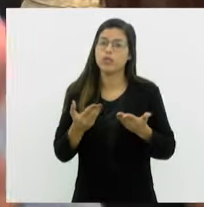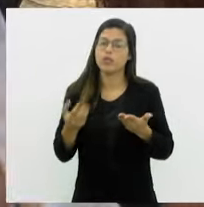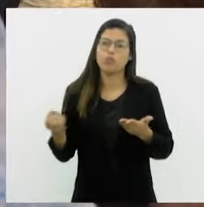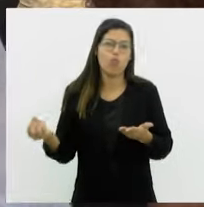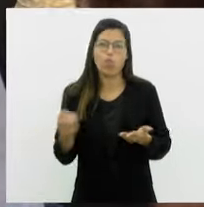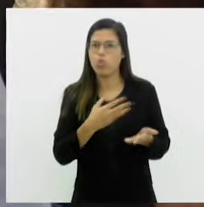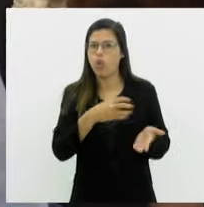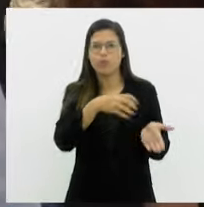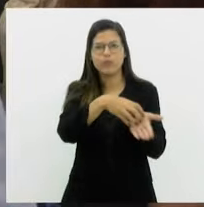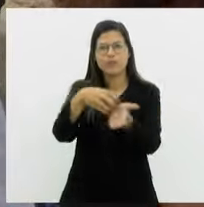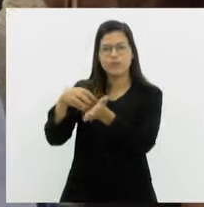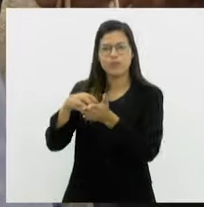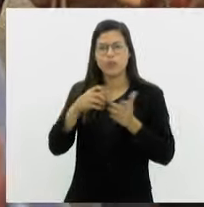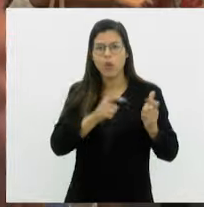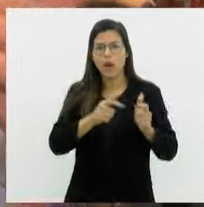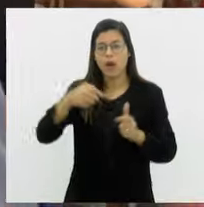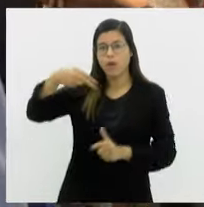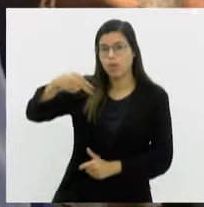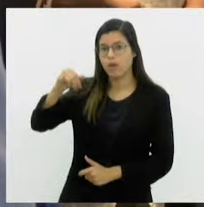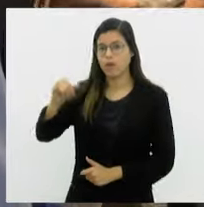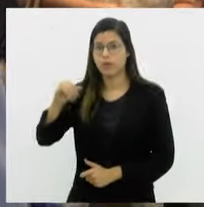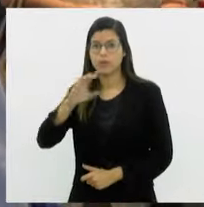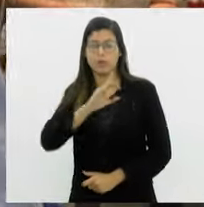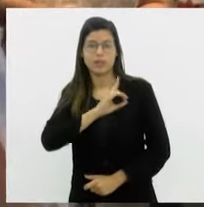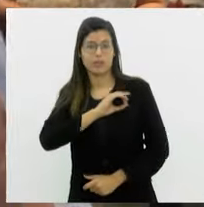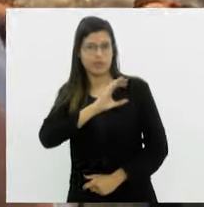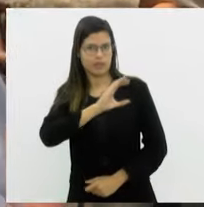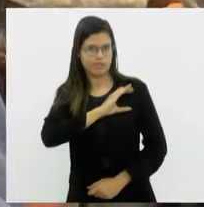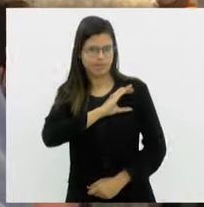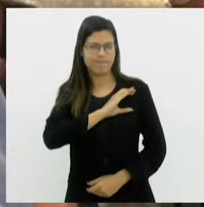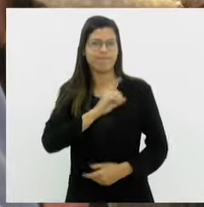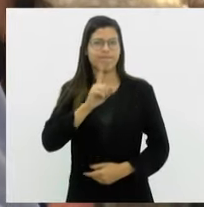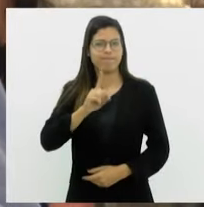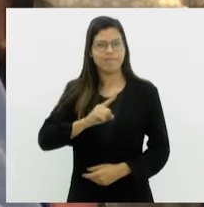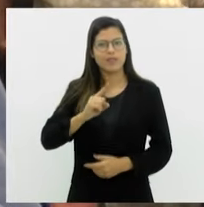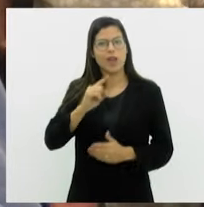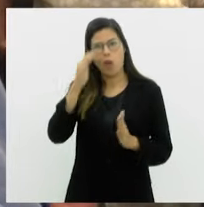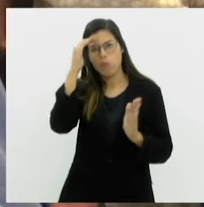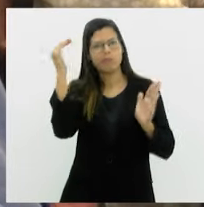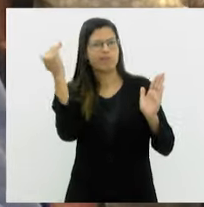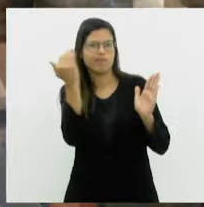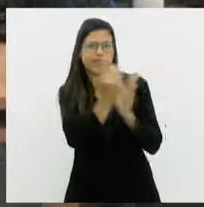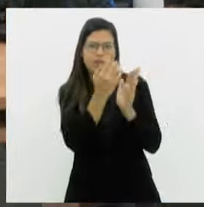DECRAD em Nova Iguaçu, em Caxias. É o cumpra-se da lei.